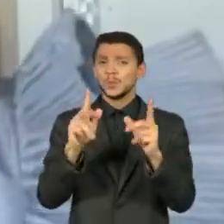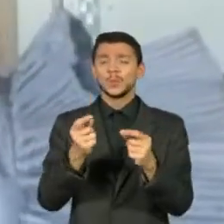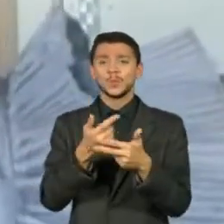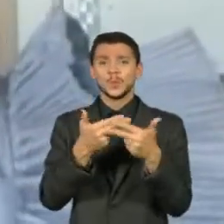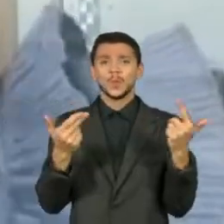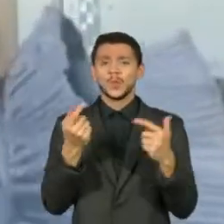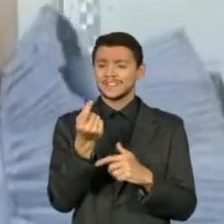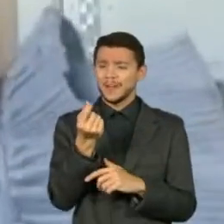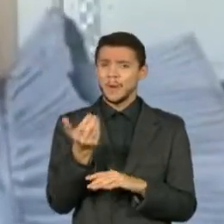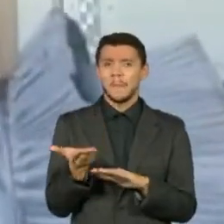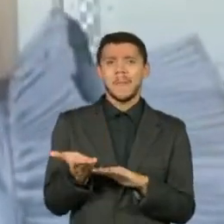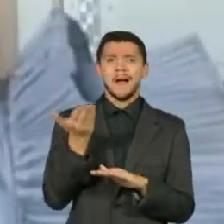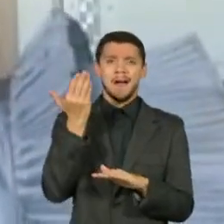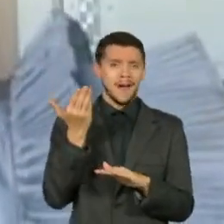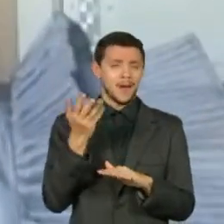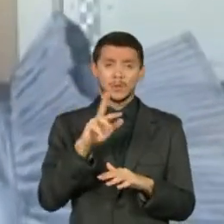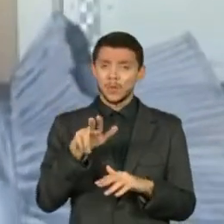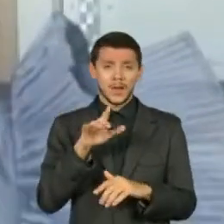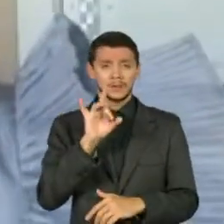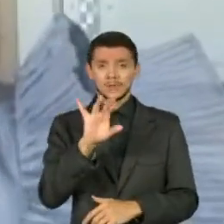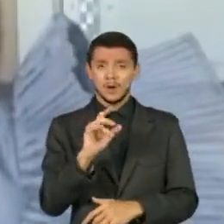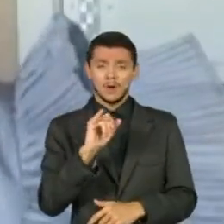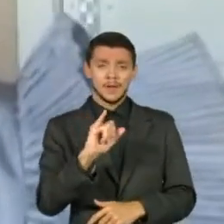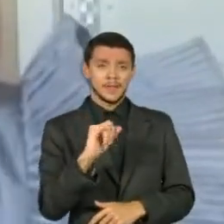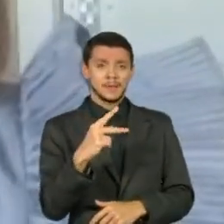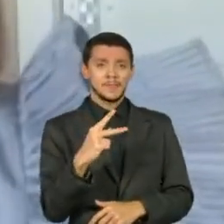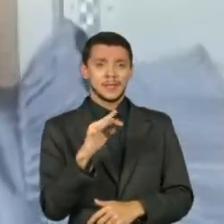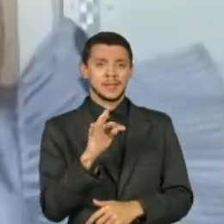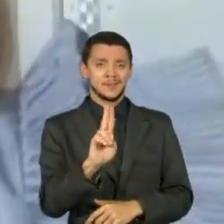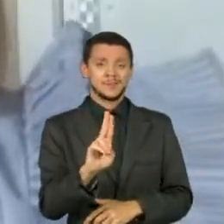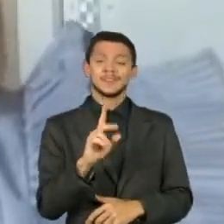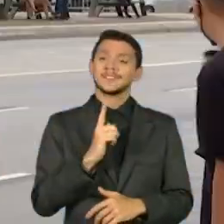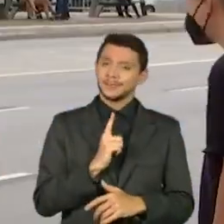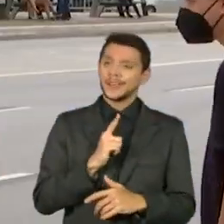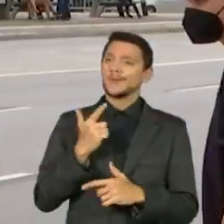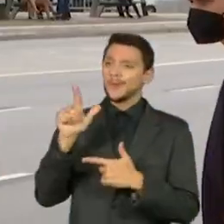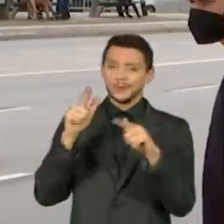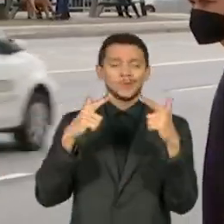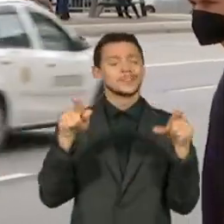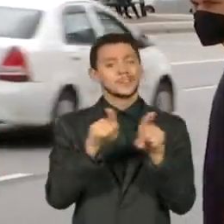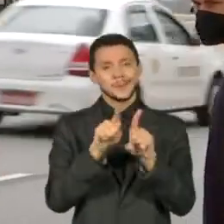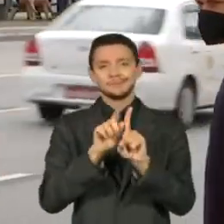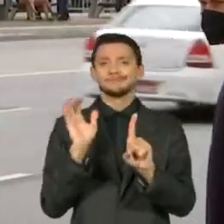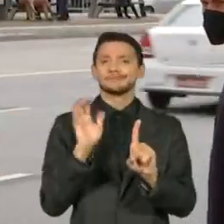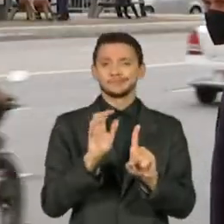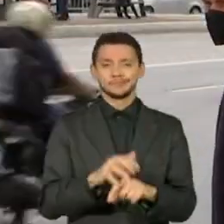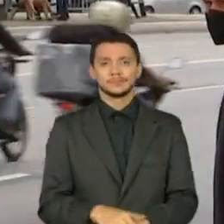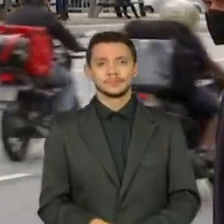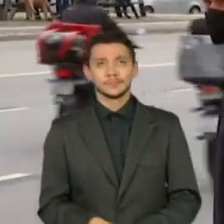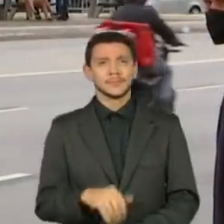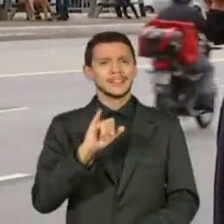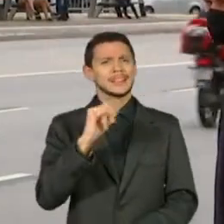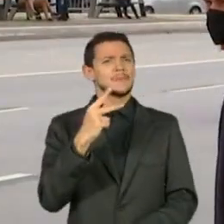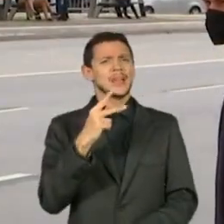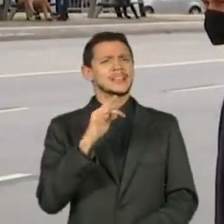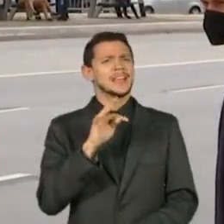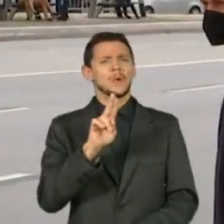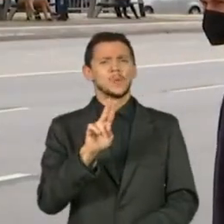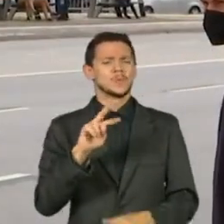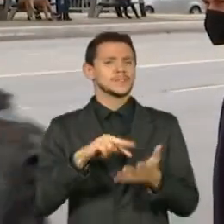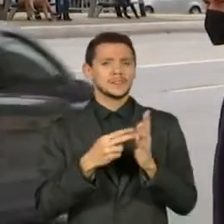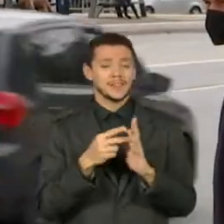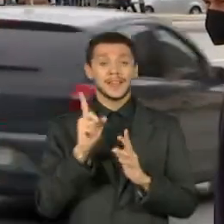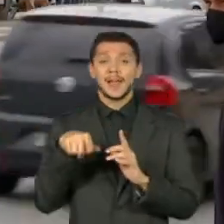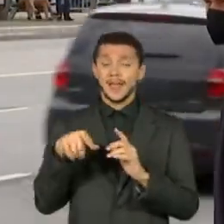é só o IPTU. Então, tudo isso reflete nas outras coisas também. IPTU é a sigla para Imposto Predial